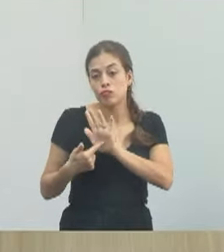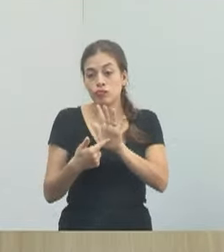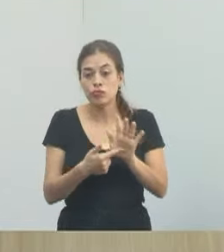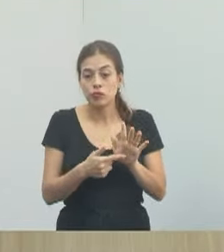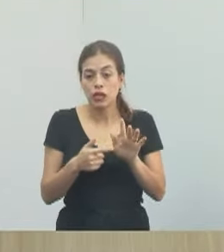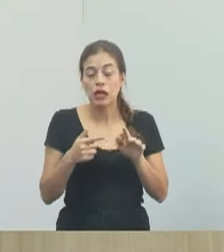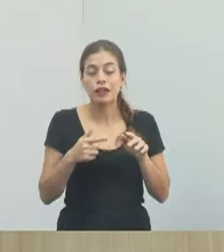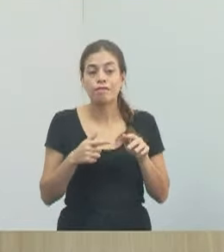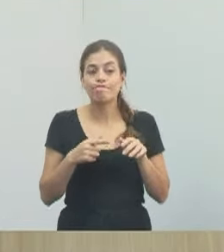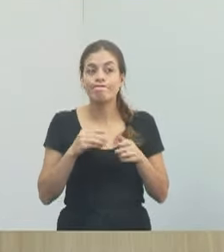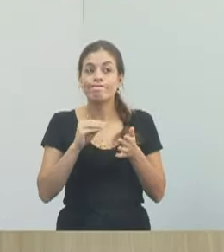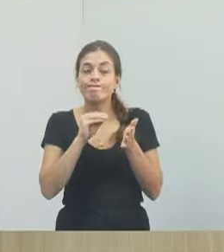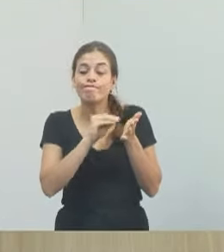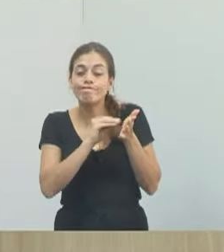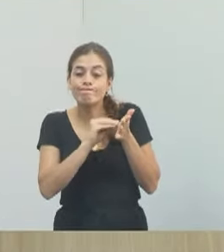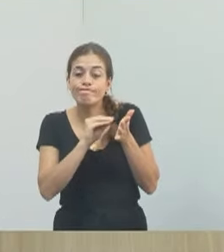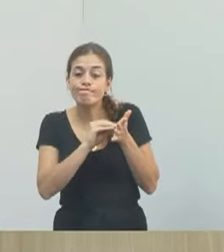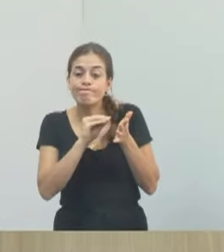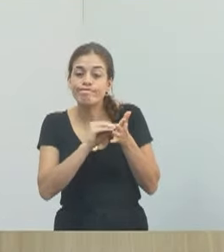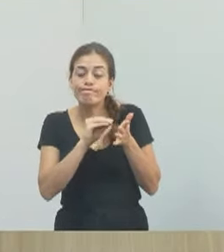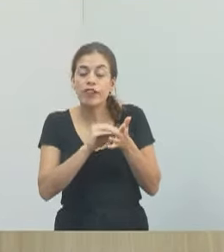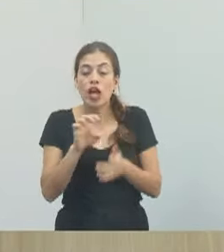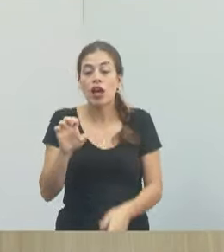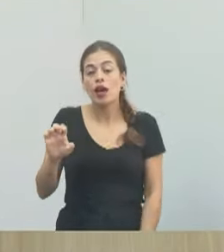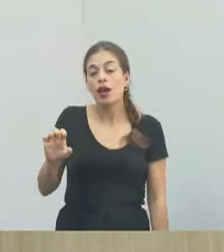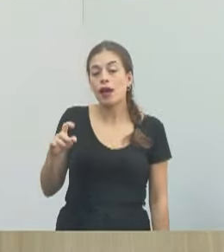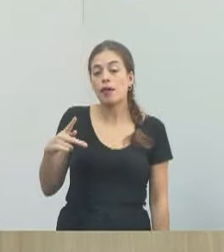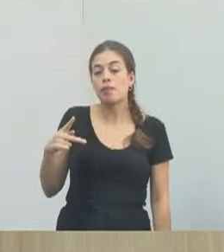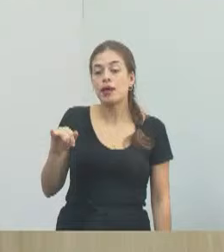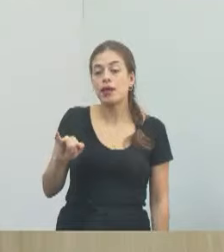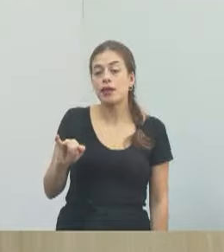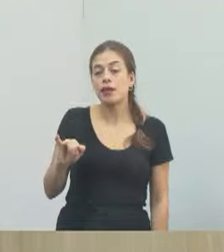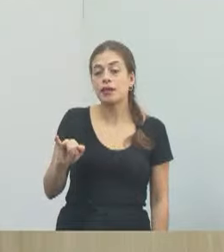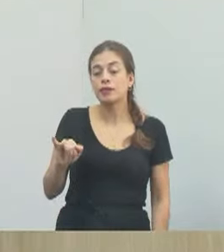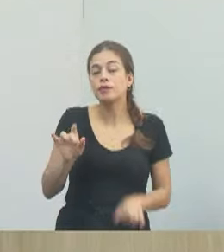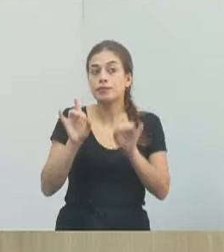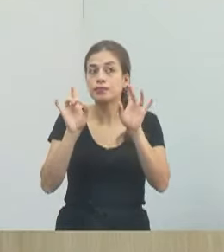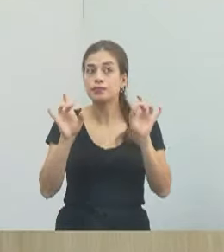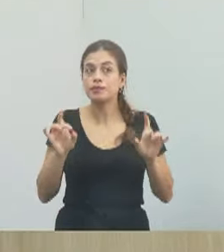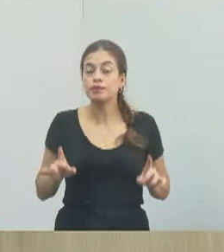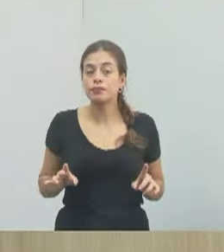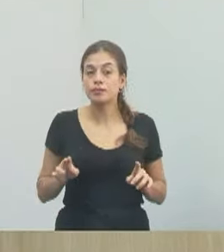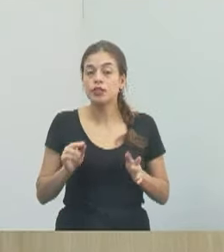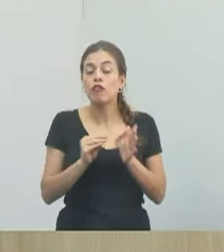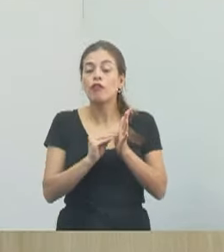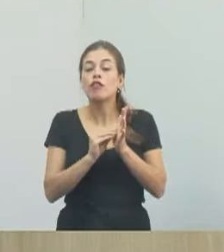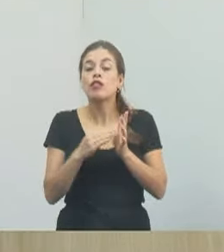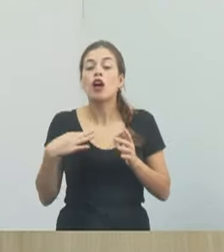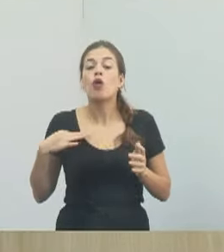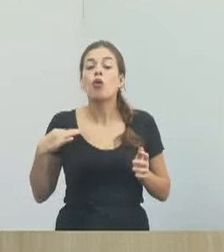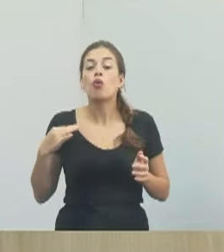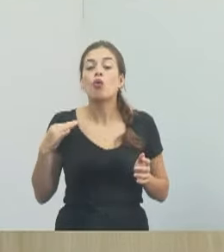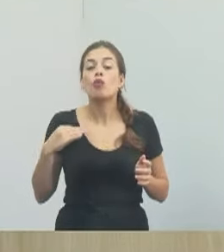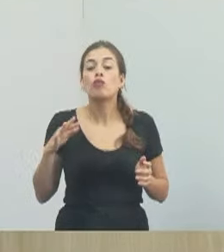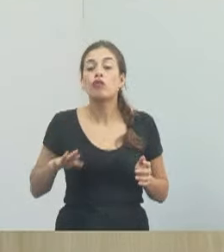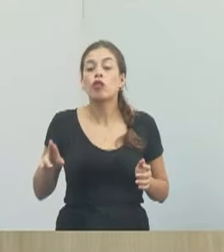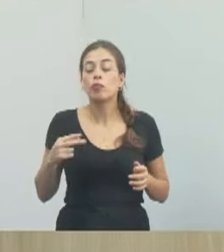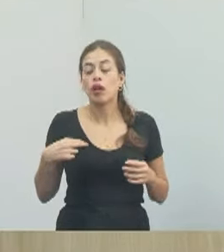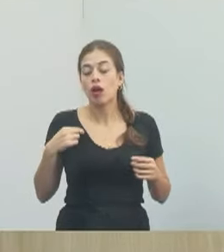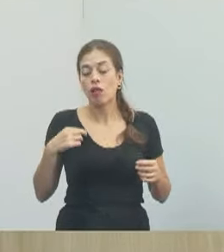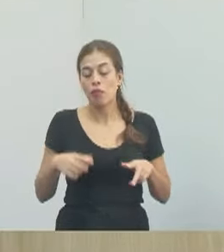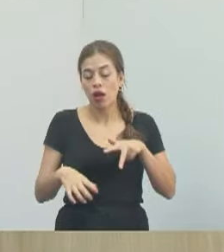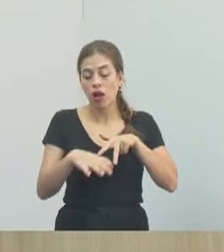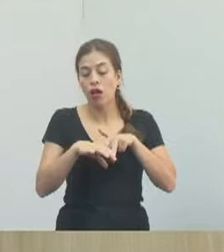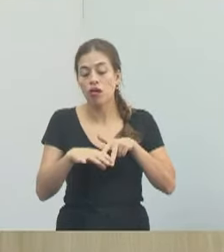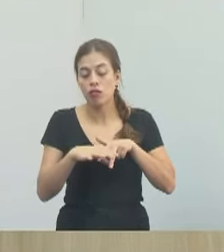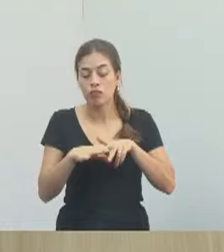de equipamento de proteção individual em especial a falta de uniforme compostos por camiseta calços